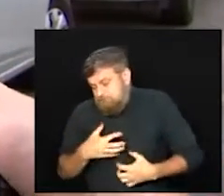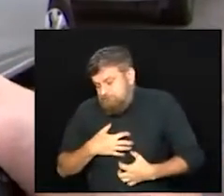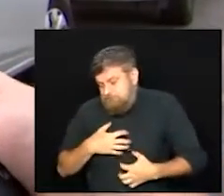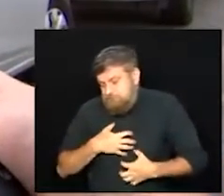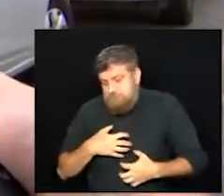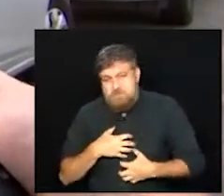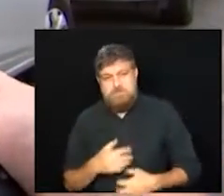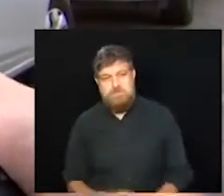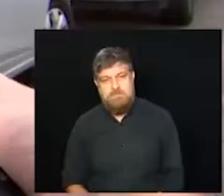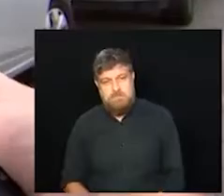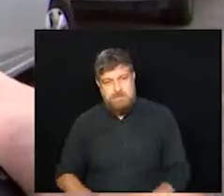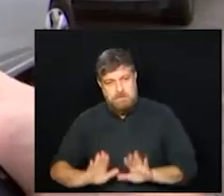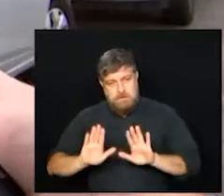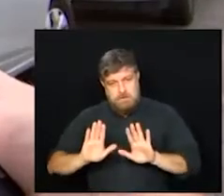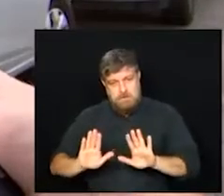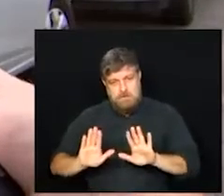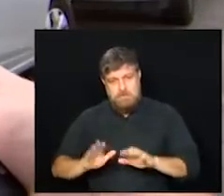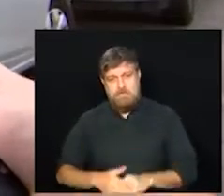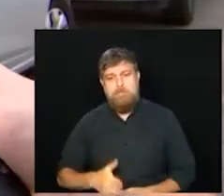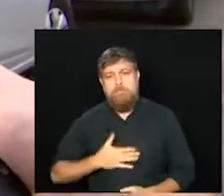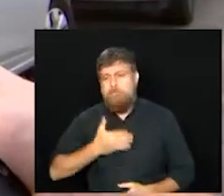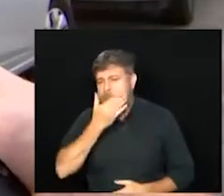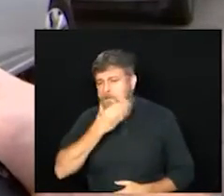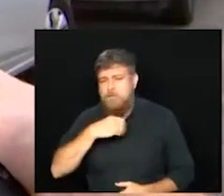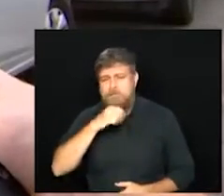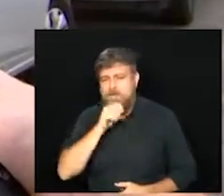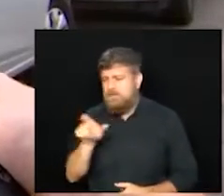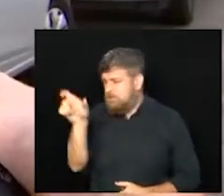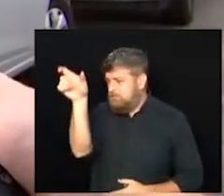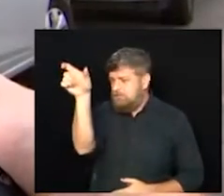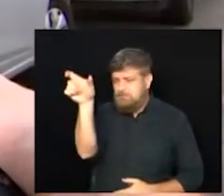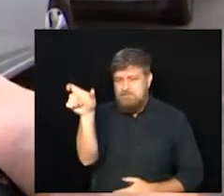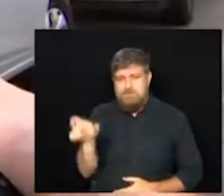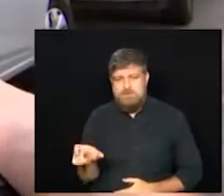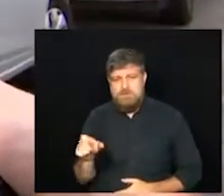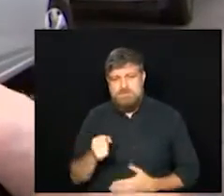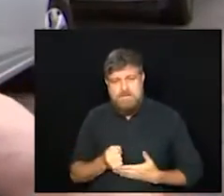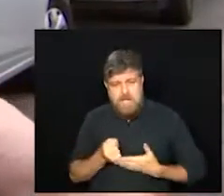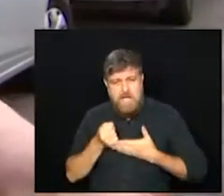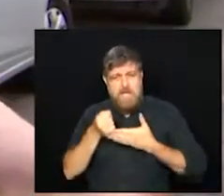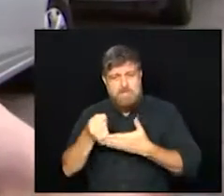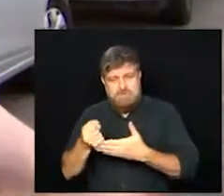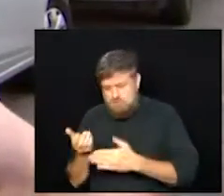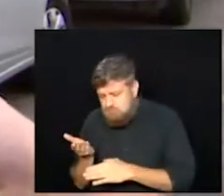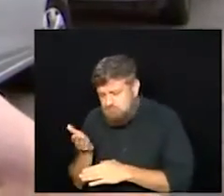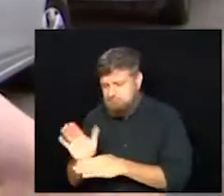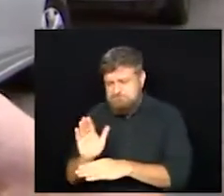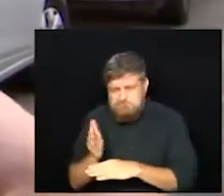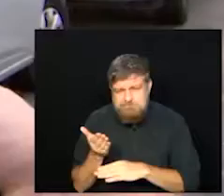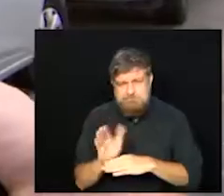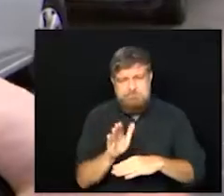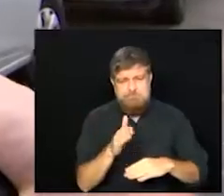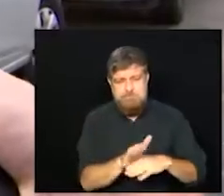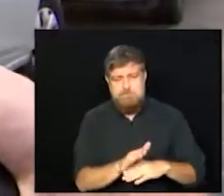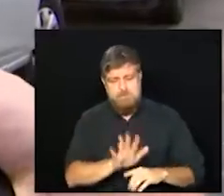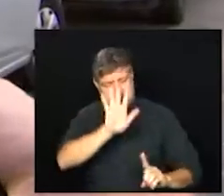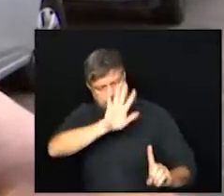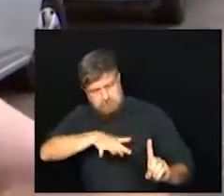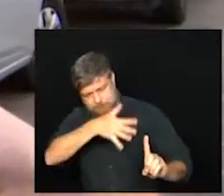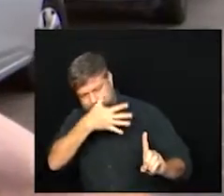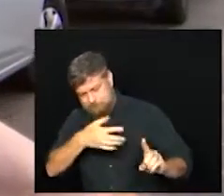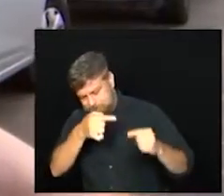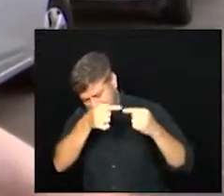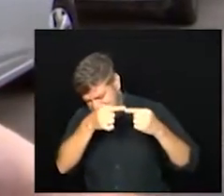muito emotivo, mas meu pai é uma pessoa que ajudou muita gente e essa homenagem vem